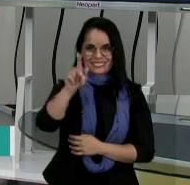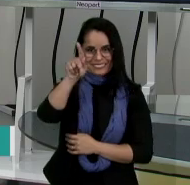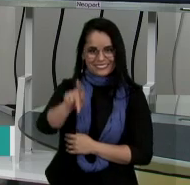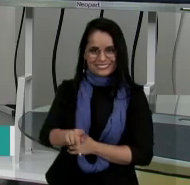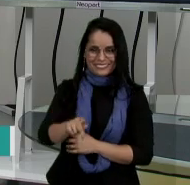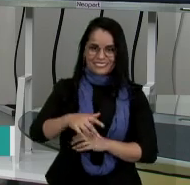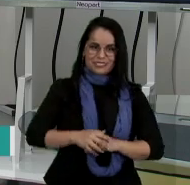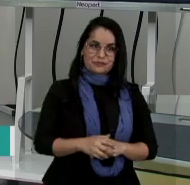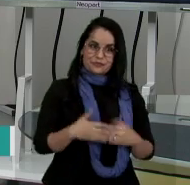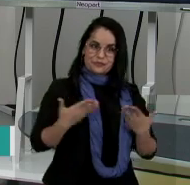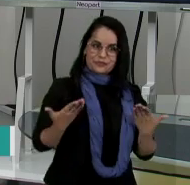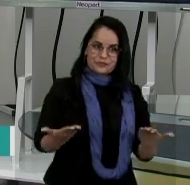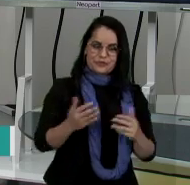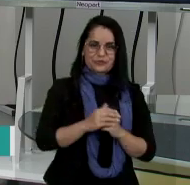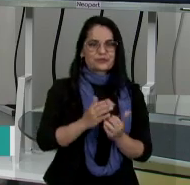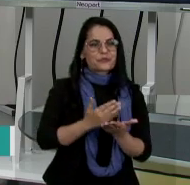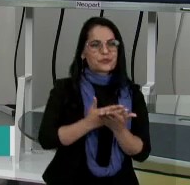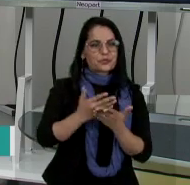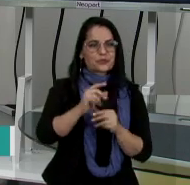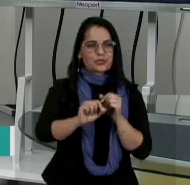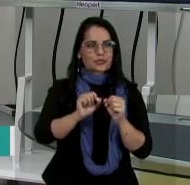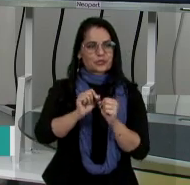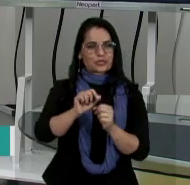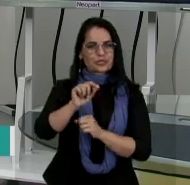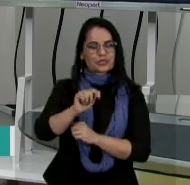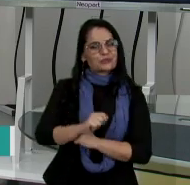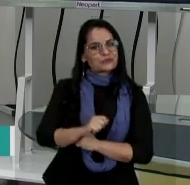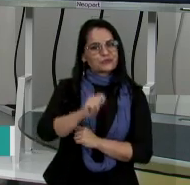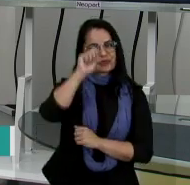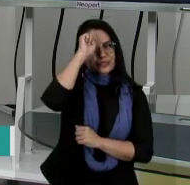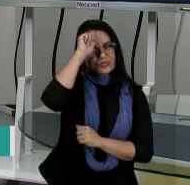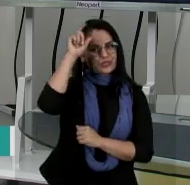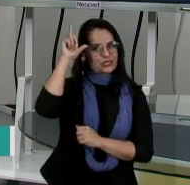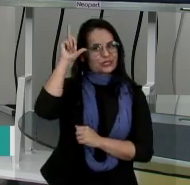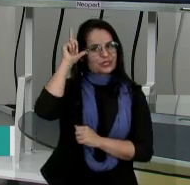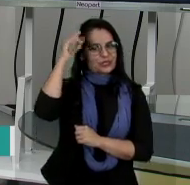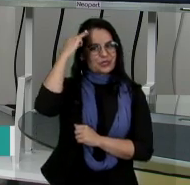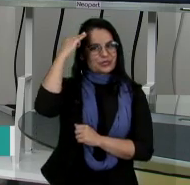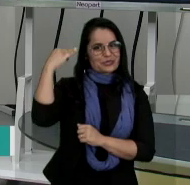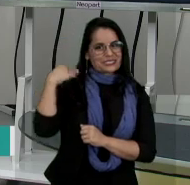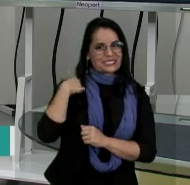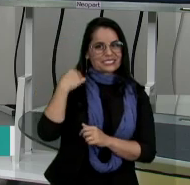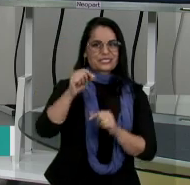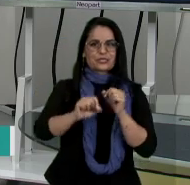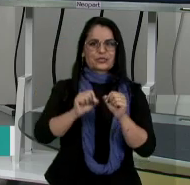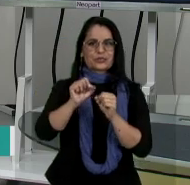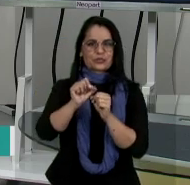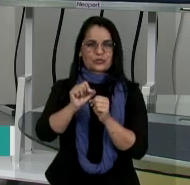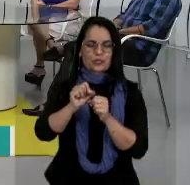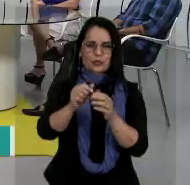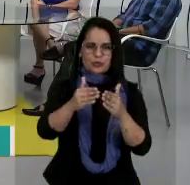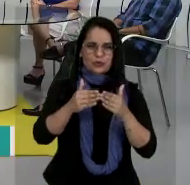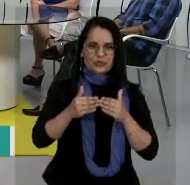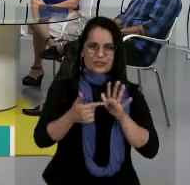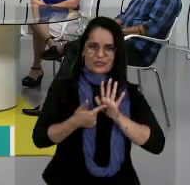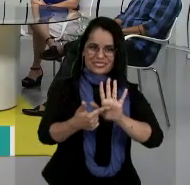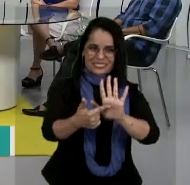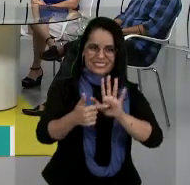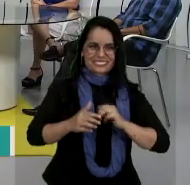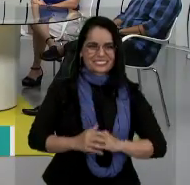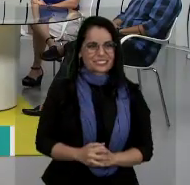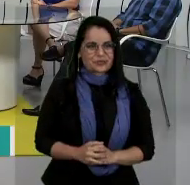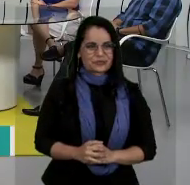pessoa. Bom, comecemos com Gilbert e Mariana Tupinambá. Por favor, se